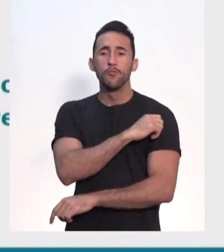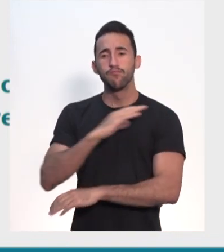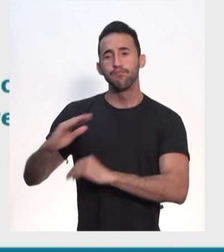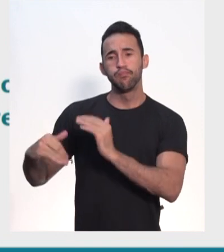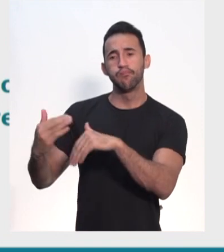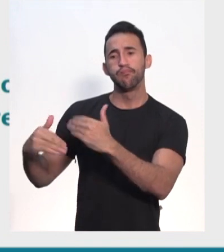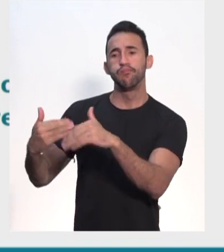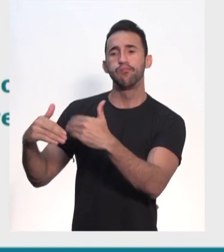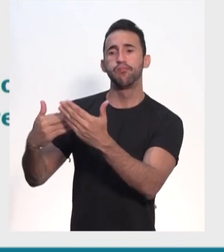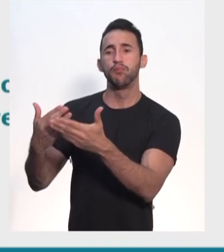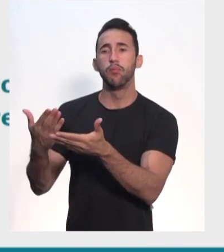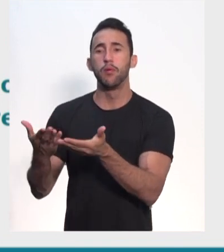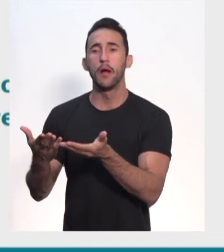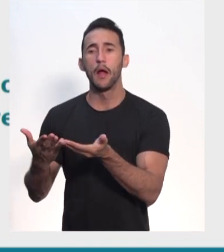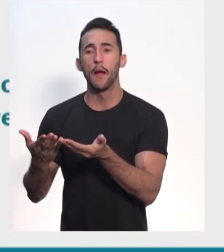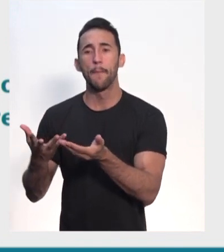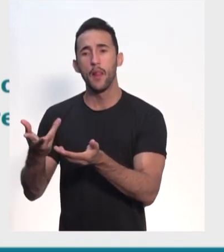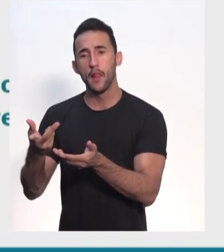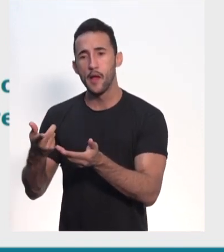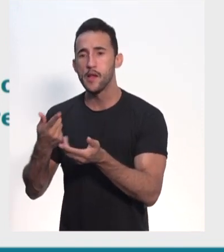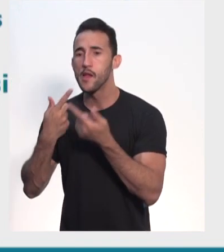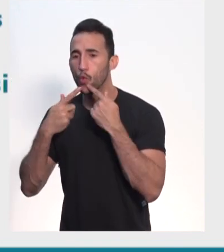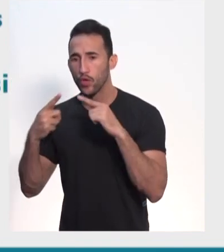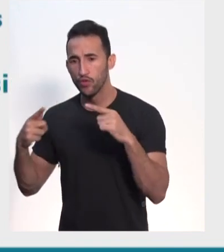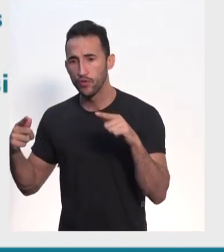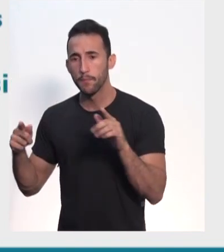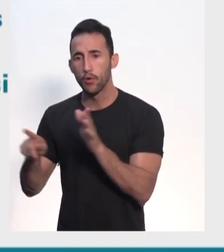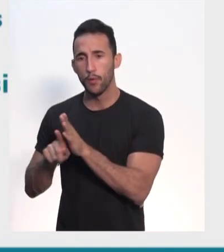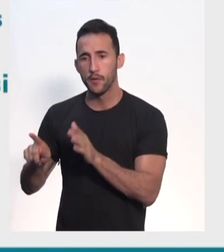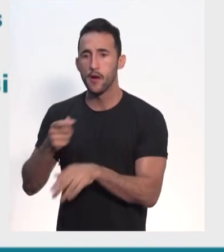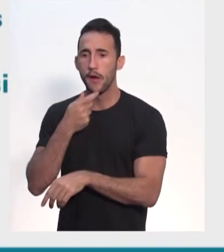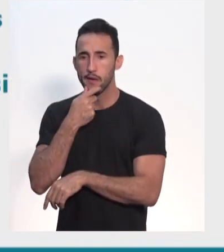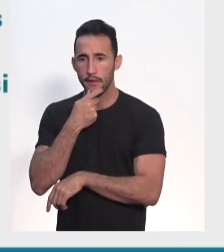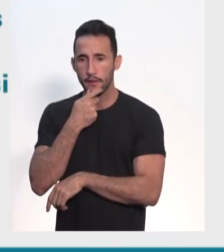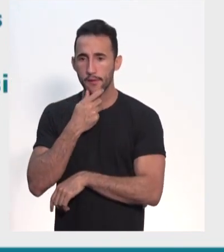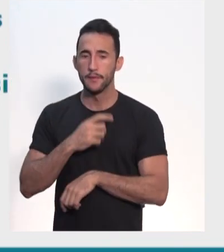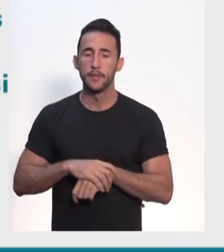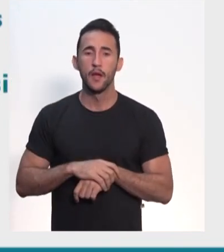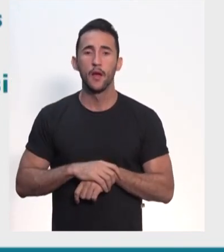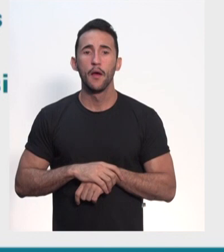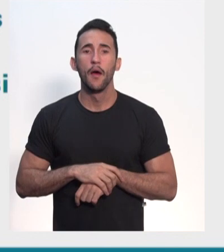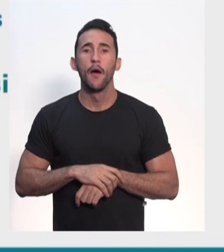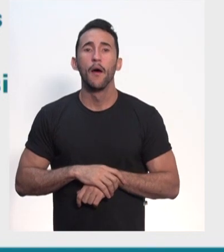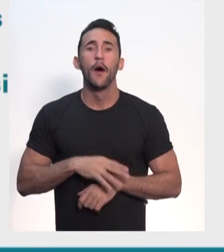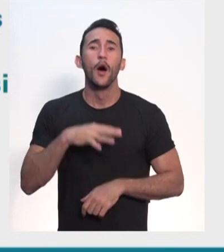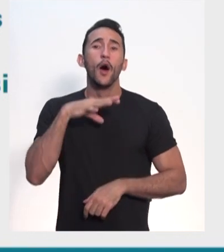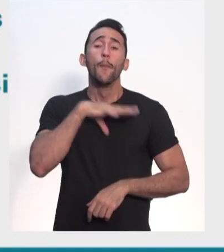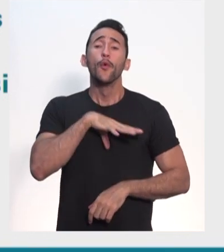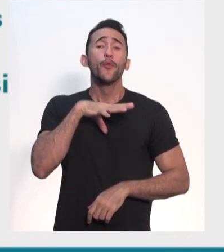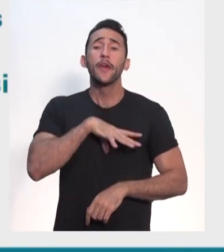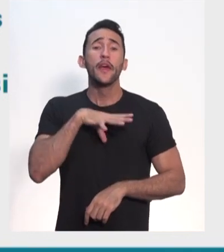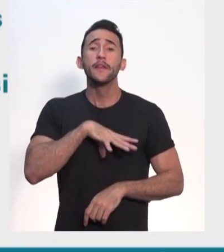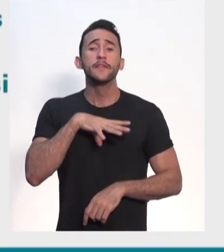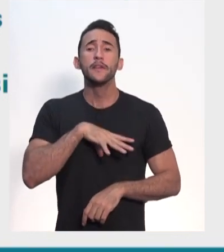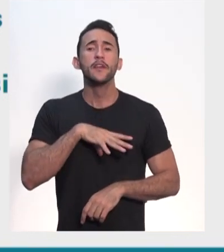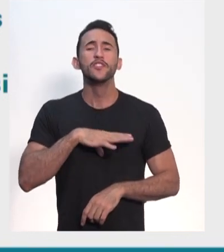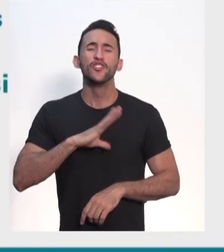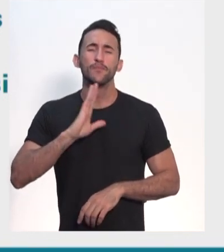de inglês como língua franca, como língua internacional, como a língua da comunicação. Então, como é que a